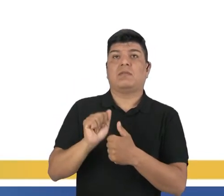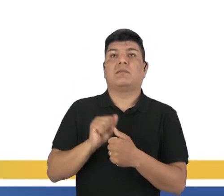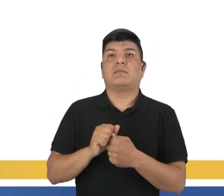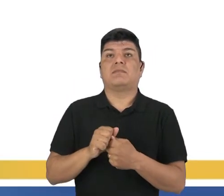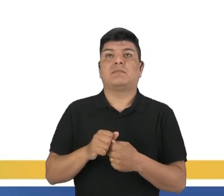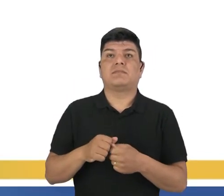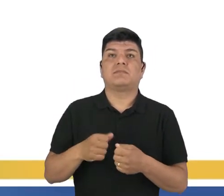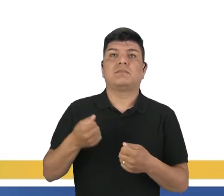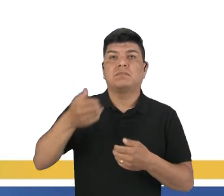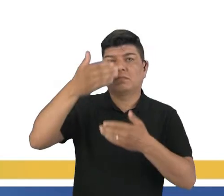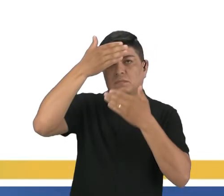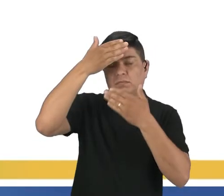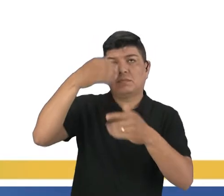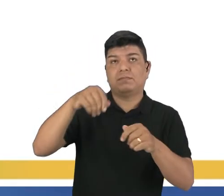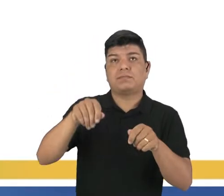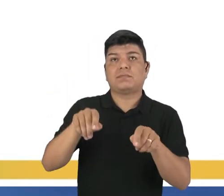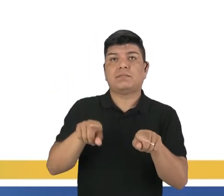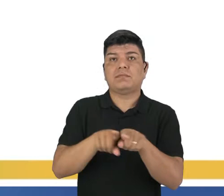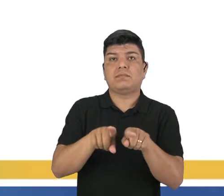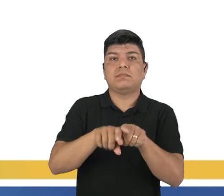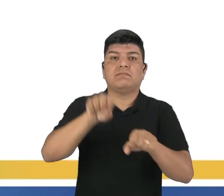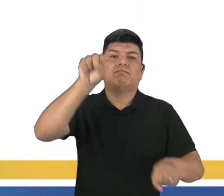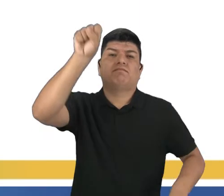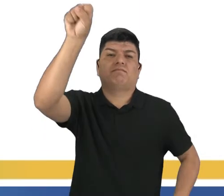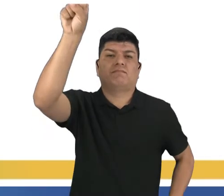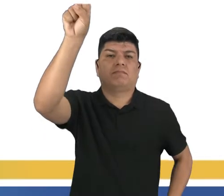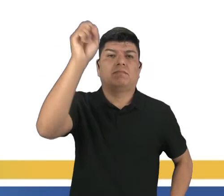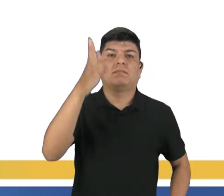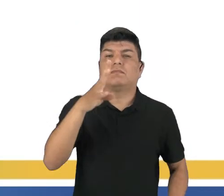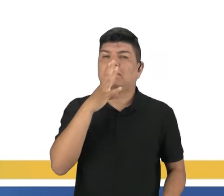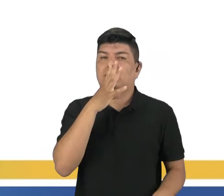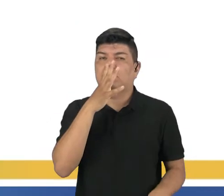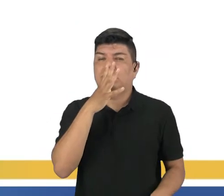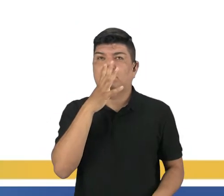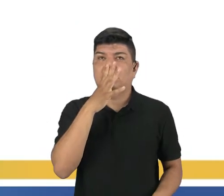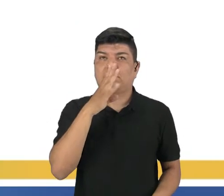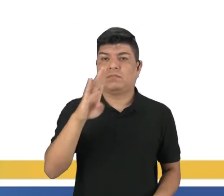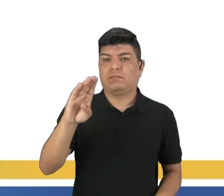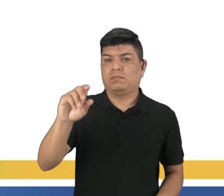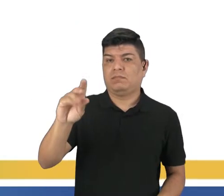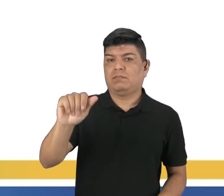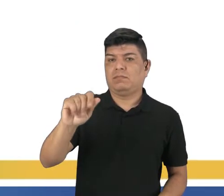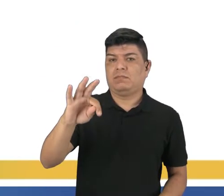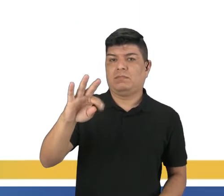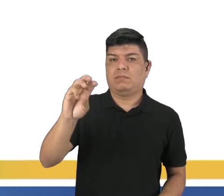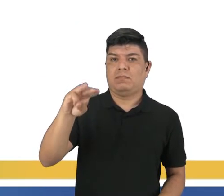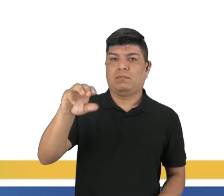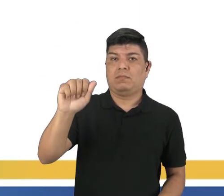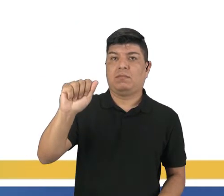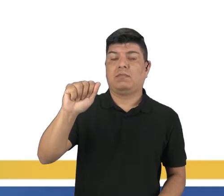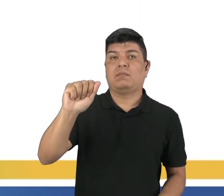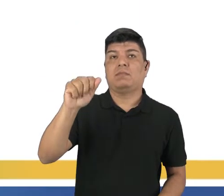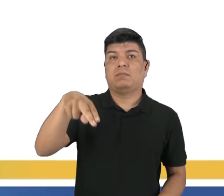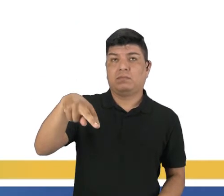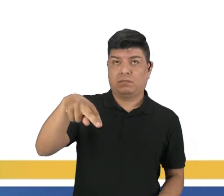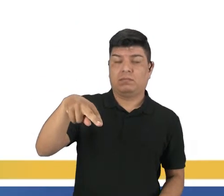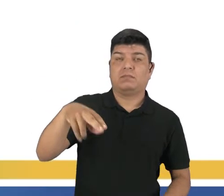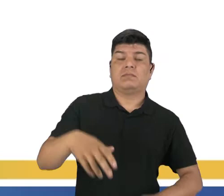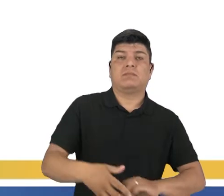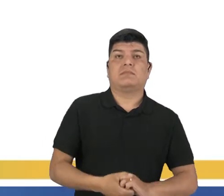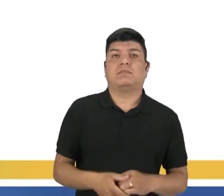tem o Superman, né? Quem assistiu o Superman e Batman, você vê aí que ele tem um figurino muito legal.